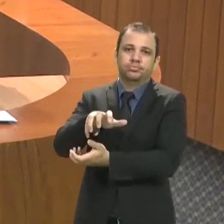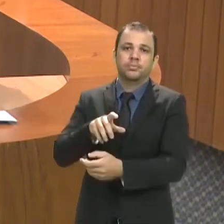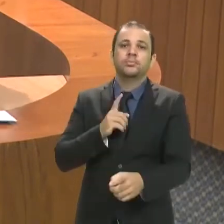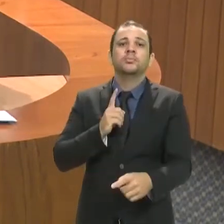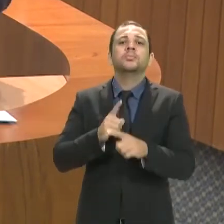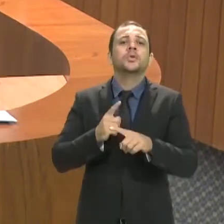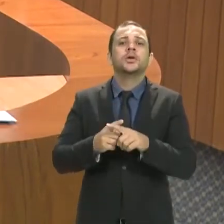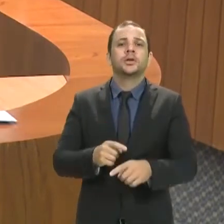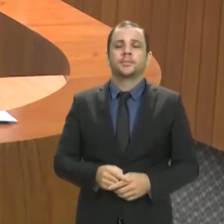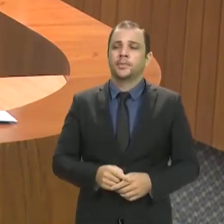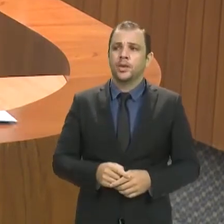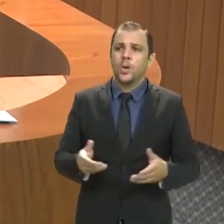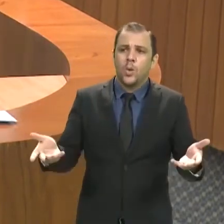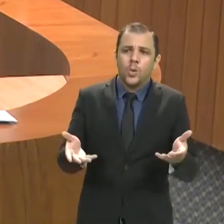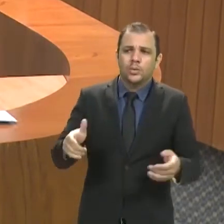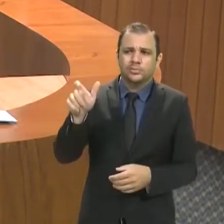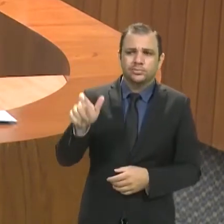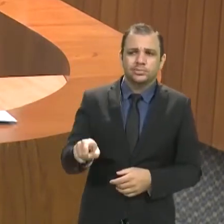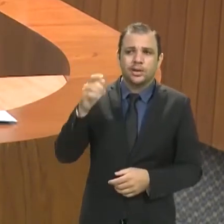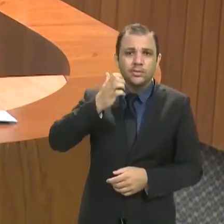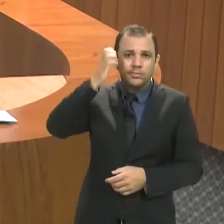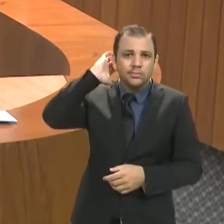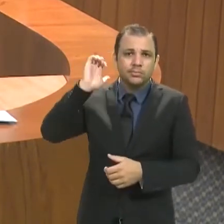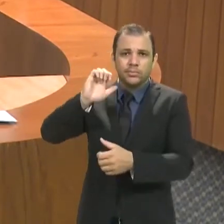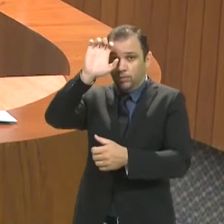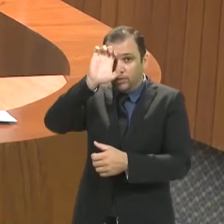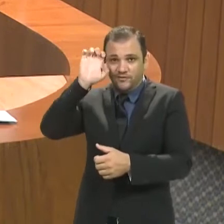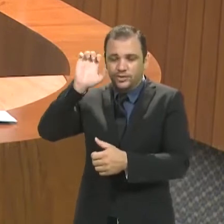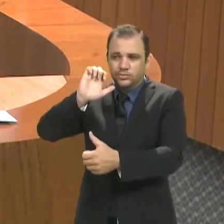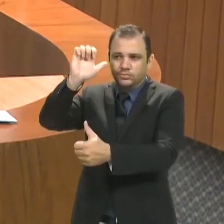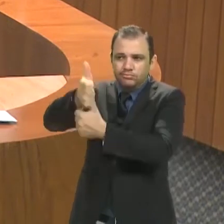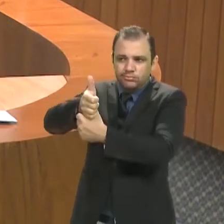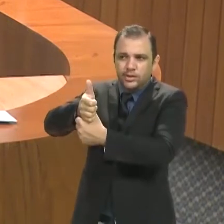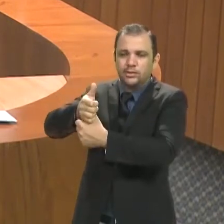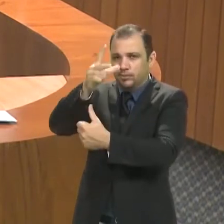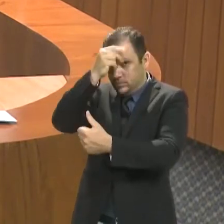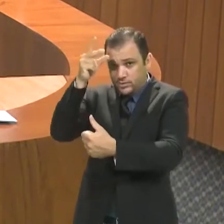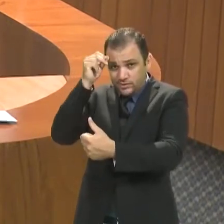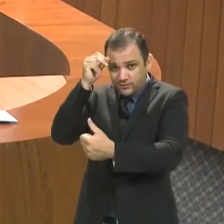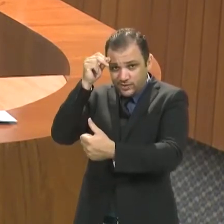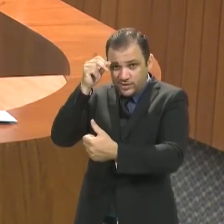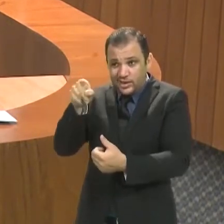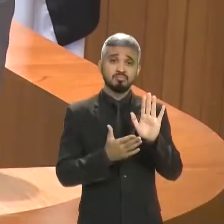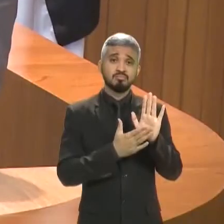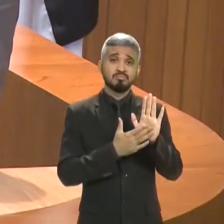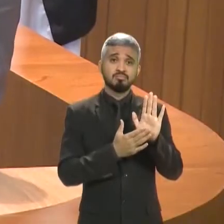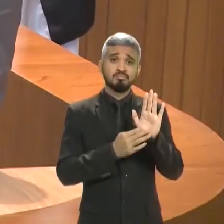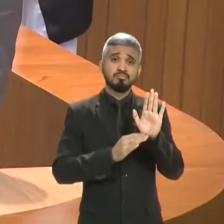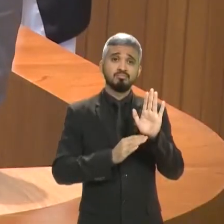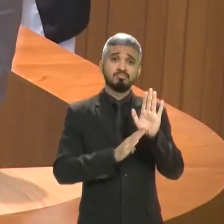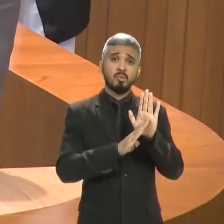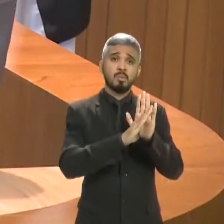aqueles que estão hoje na prefeitura e tentam fazer os consumidores o povo a nossa gente de bobo